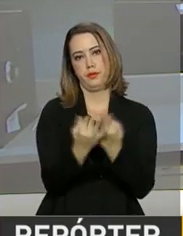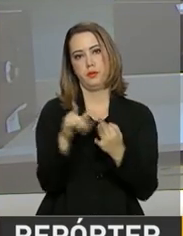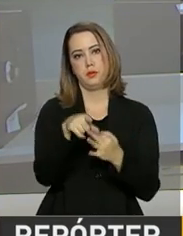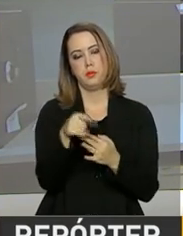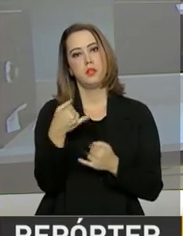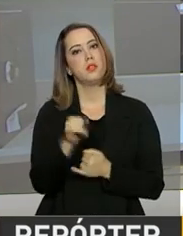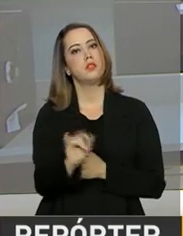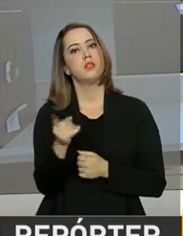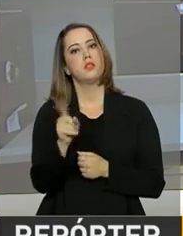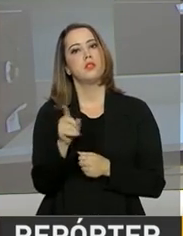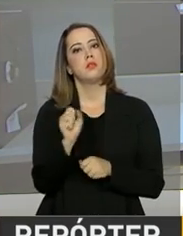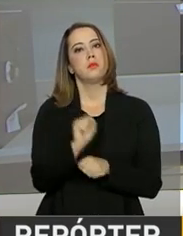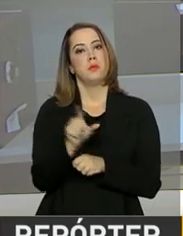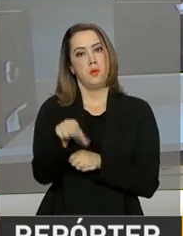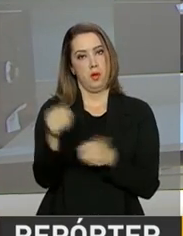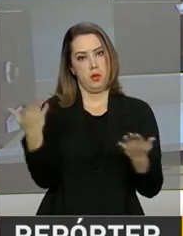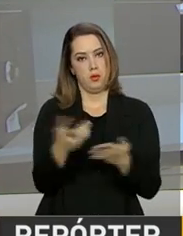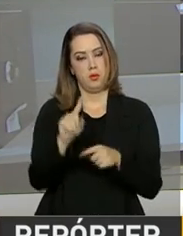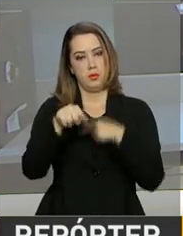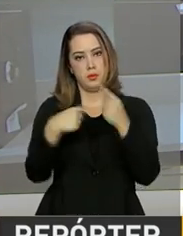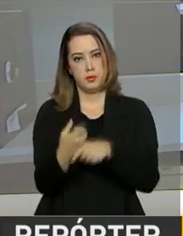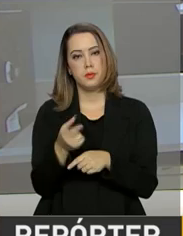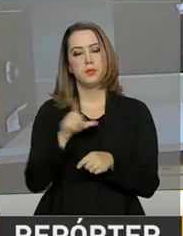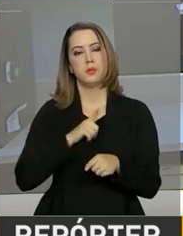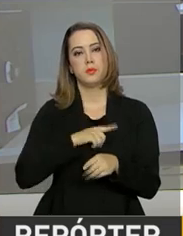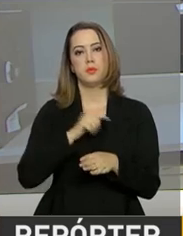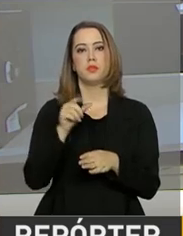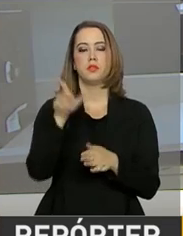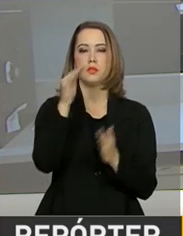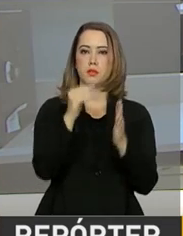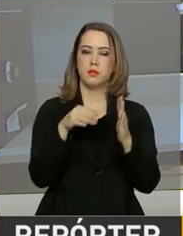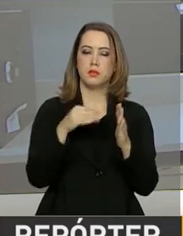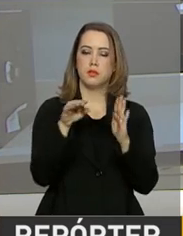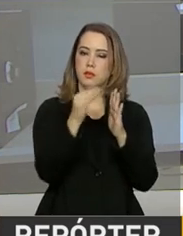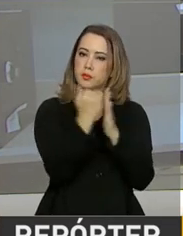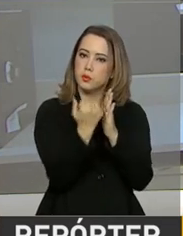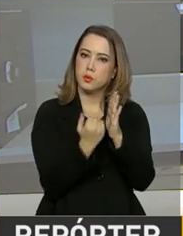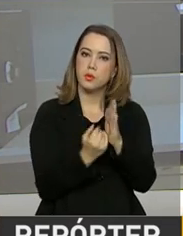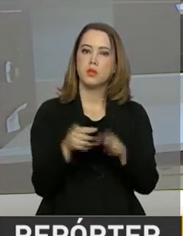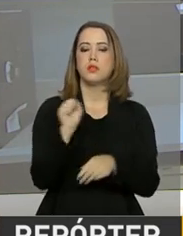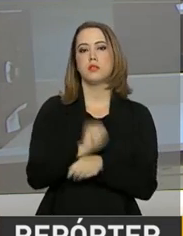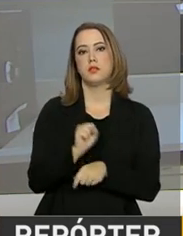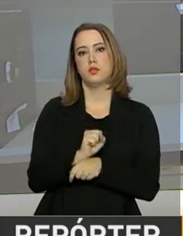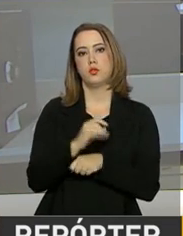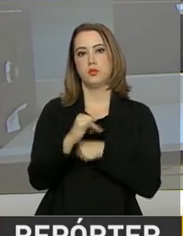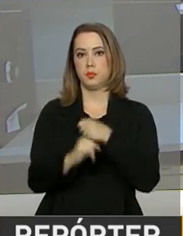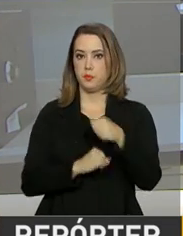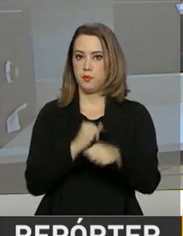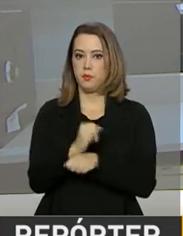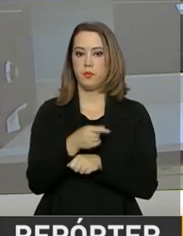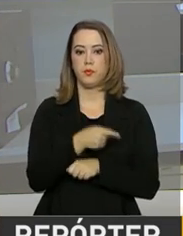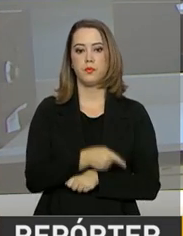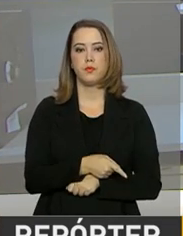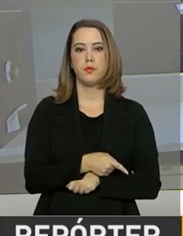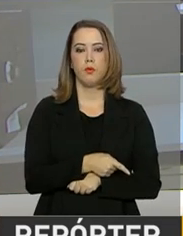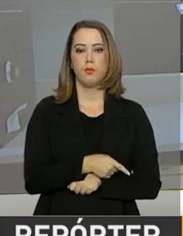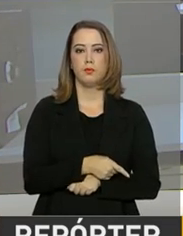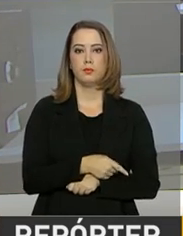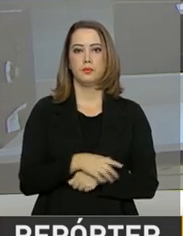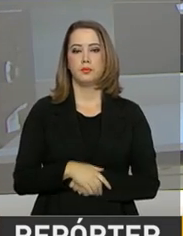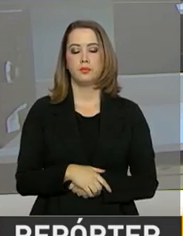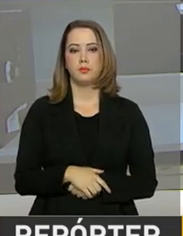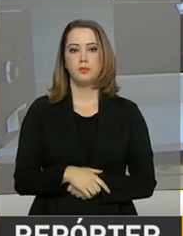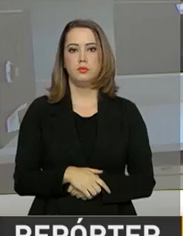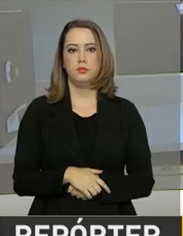automaticamente inscritos numa lista de espera consulta pode ser feita em Fi seleção tudo junto sem cedilha sem assento